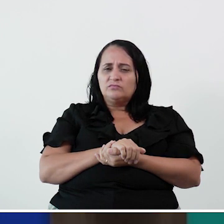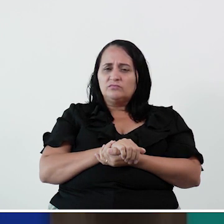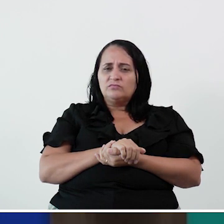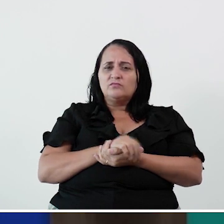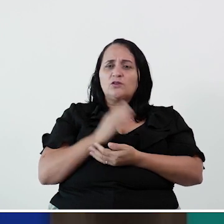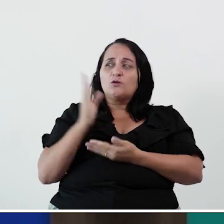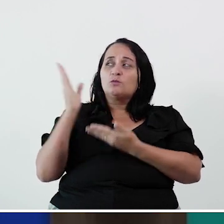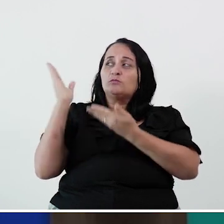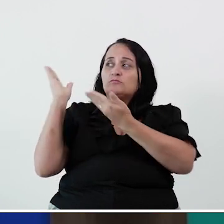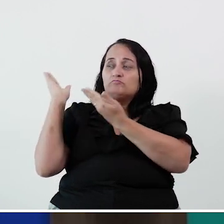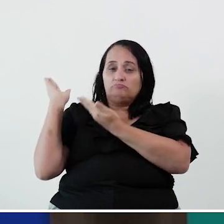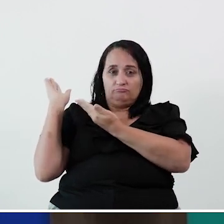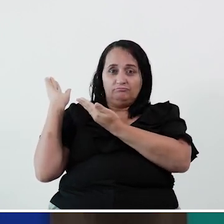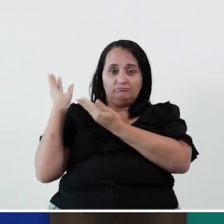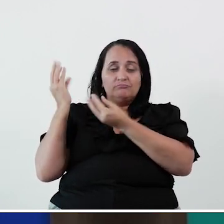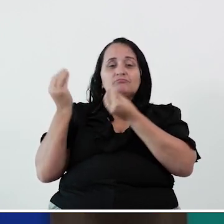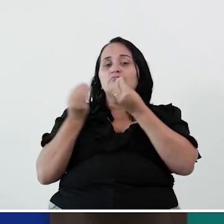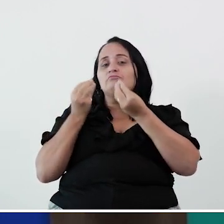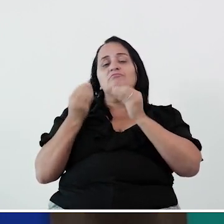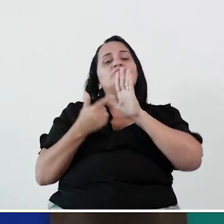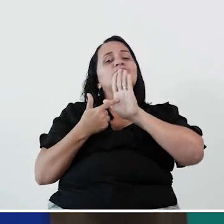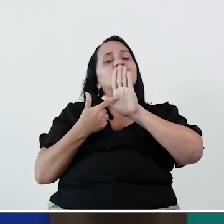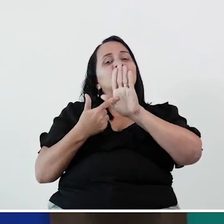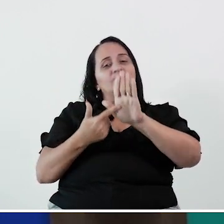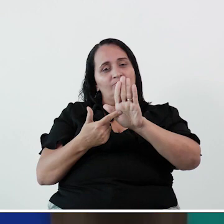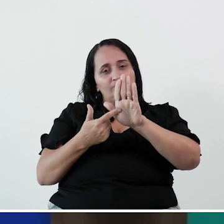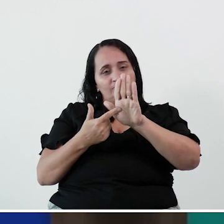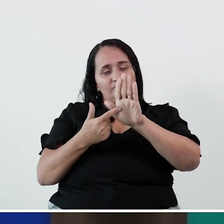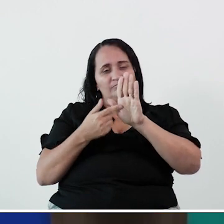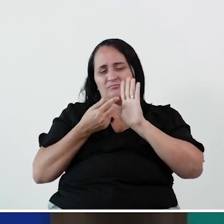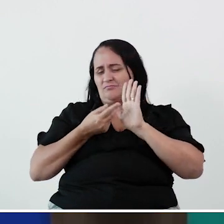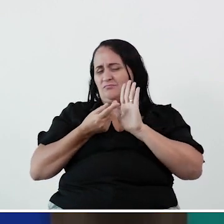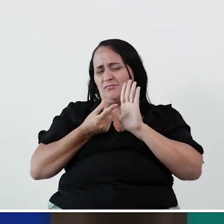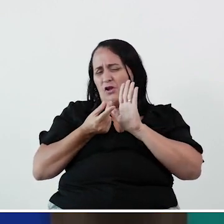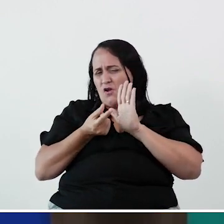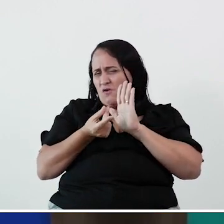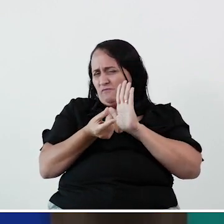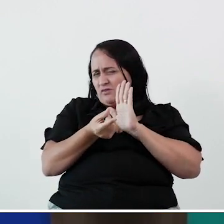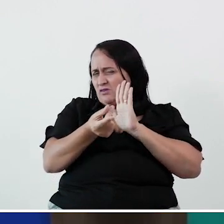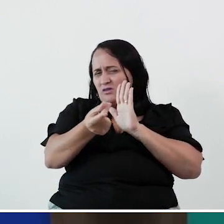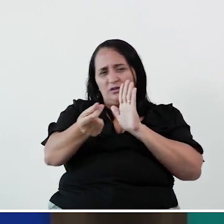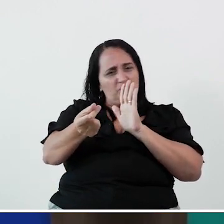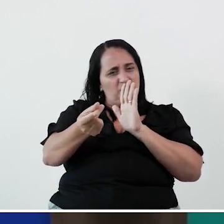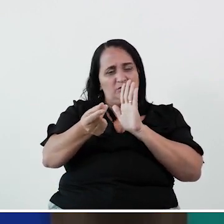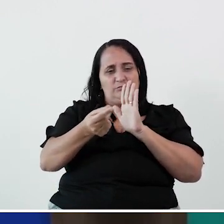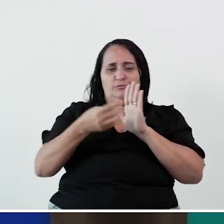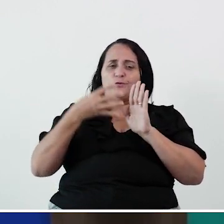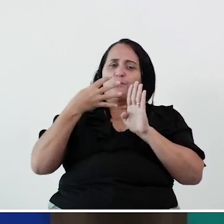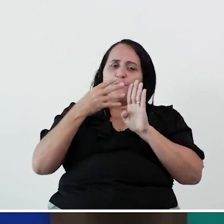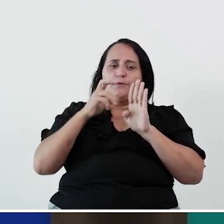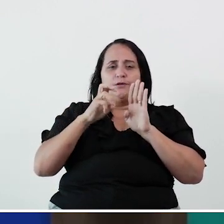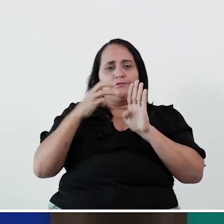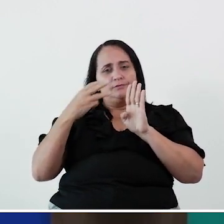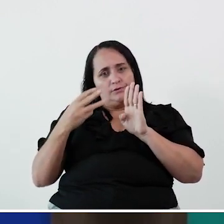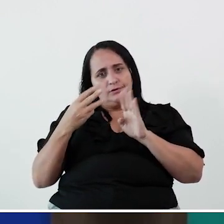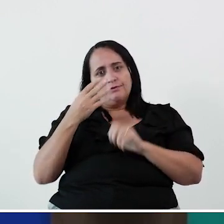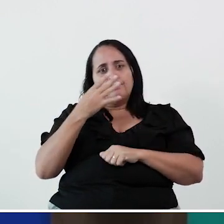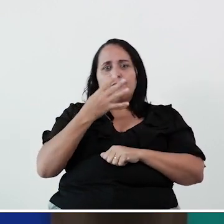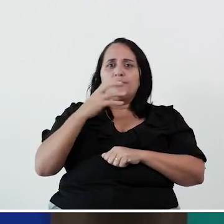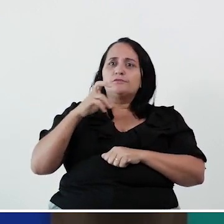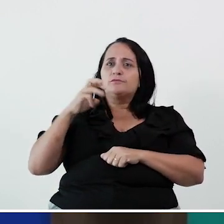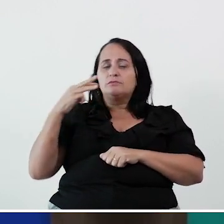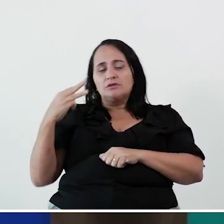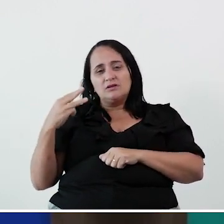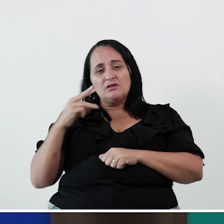453, 453, infinitamente. Correto? Então você consegue observar